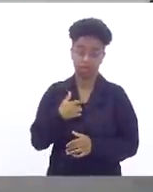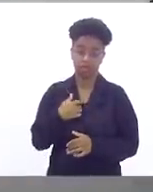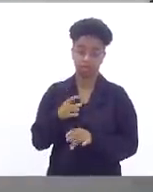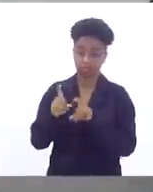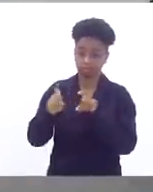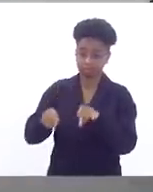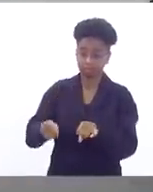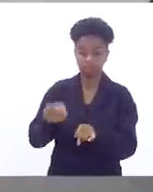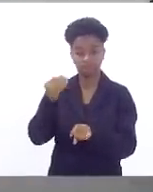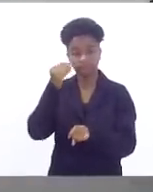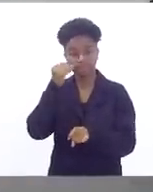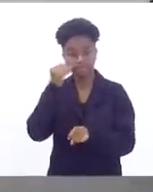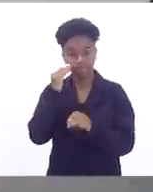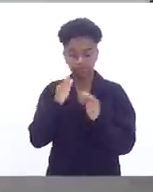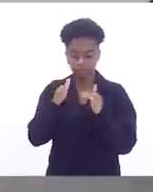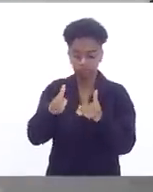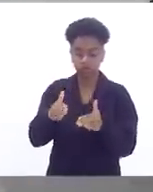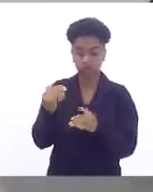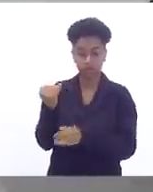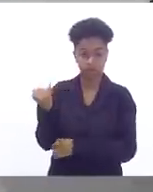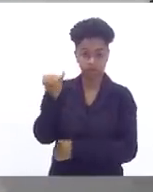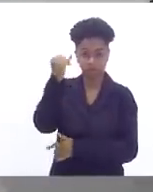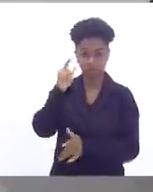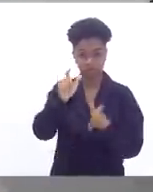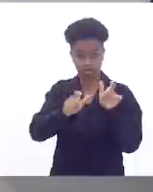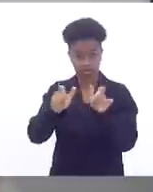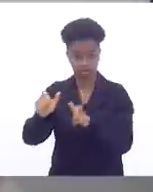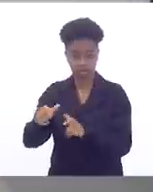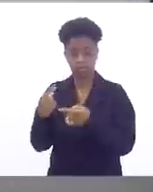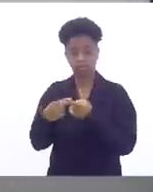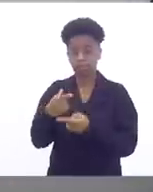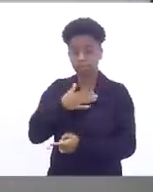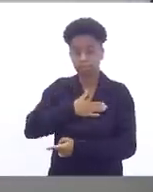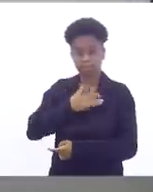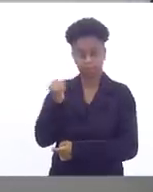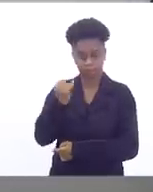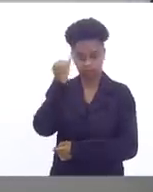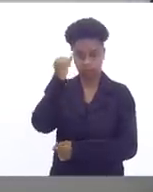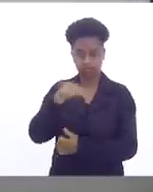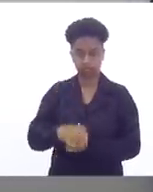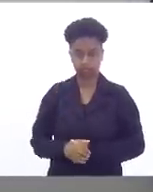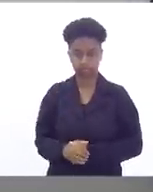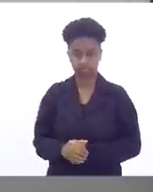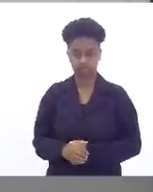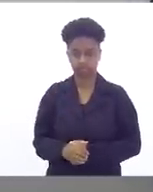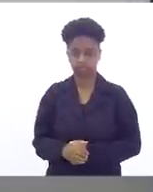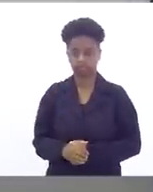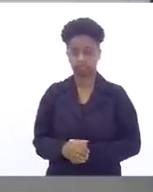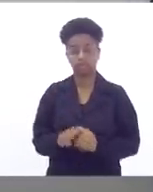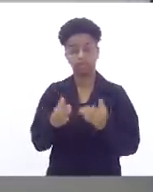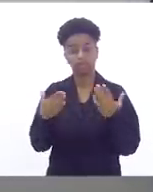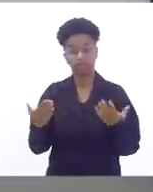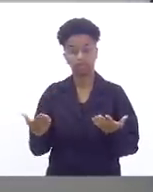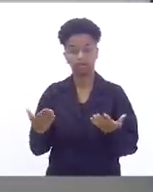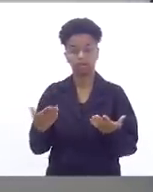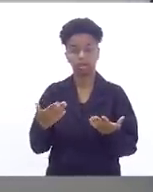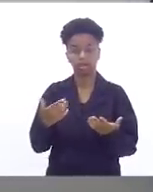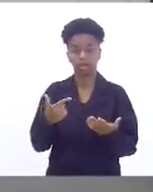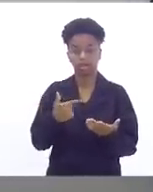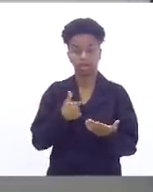procuro tratar da importância da pessoa deputada isso para mim é bastante importante então não